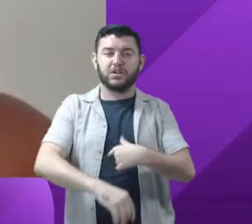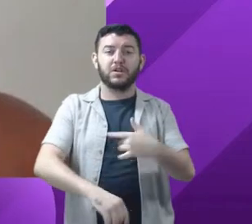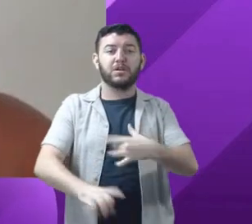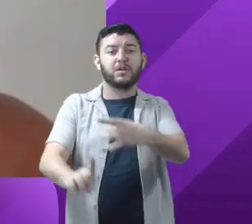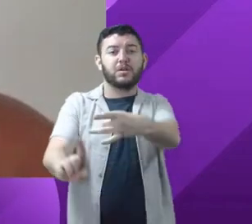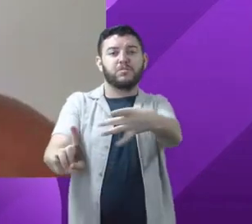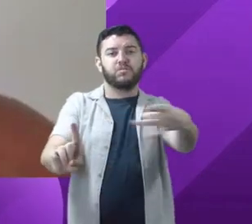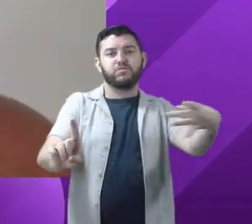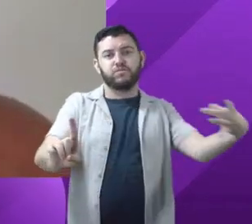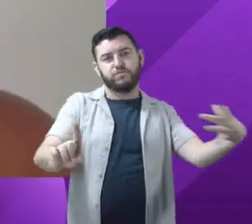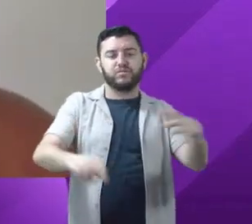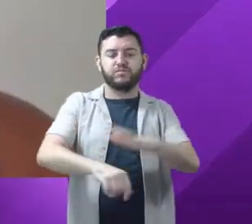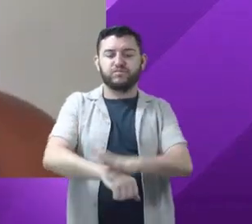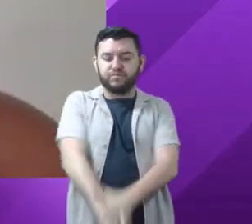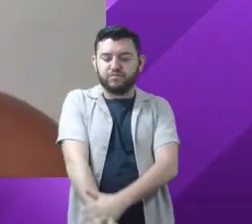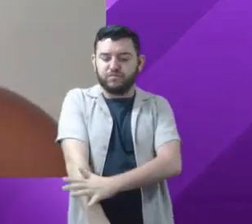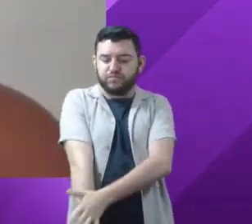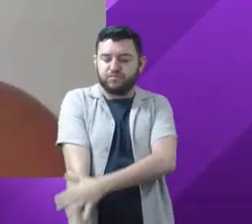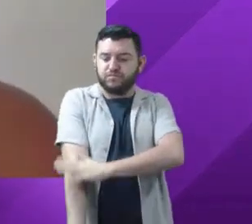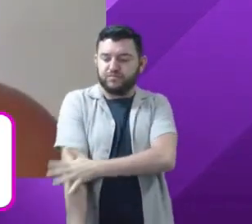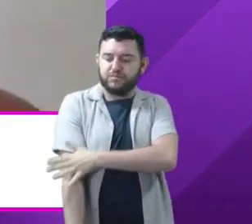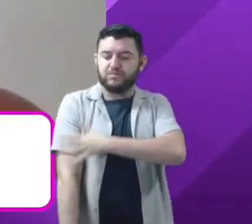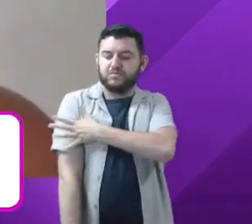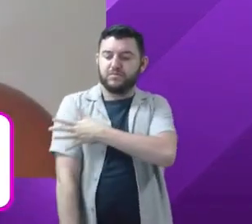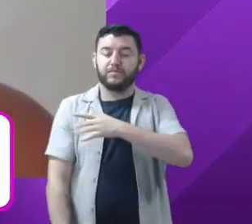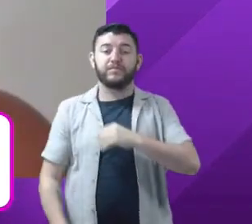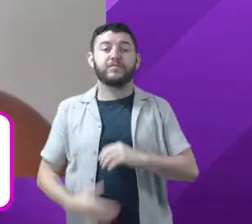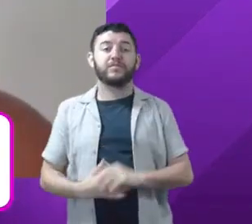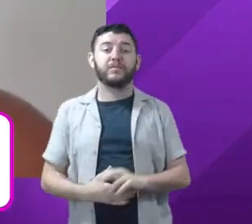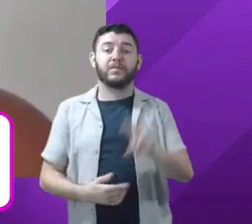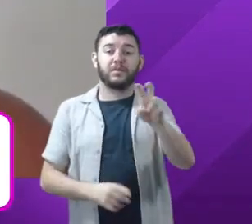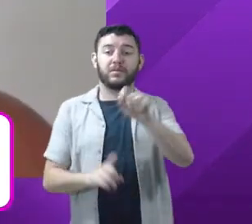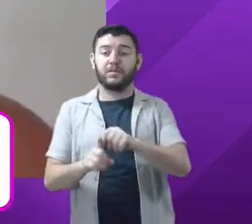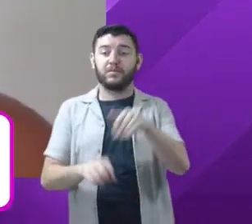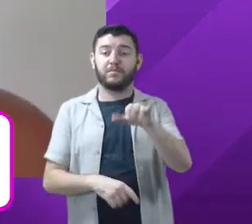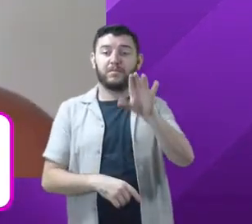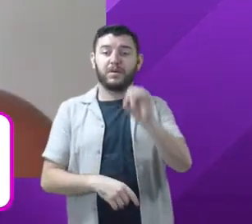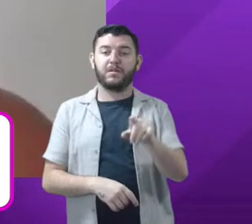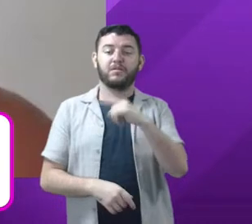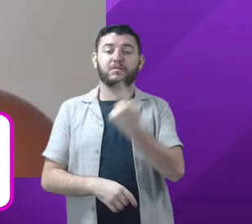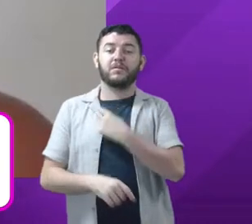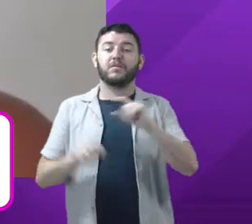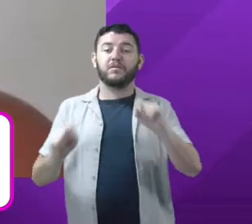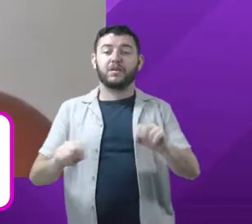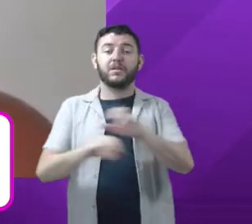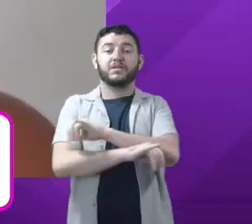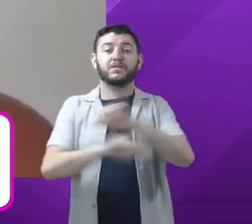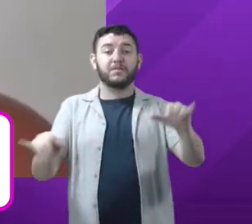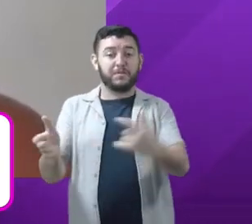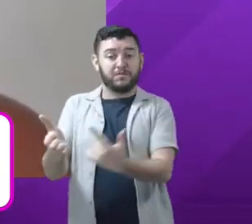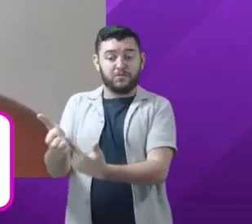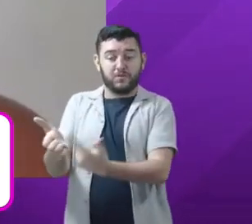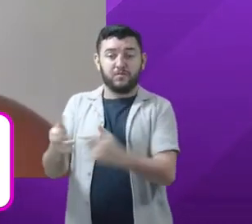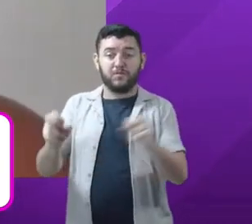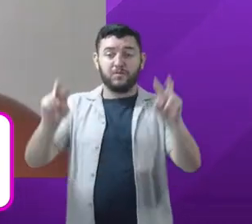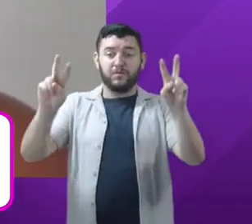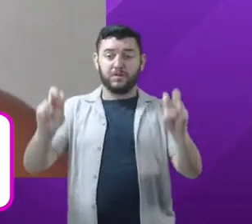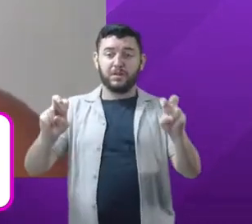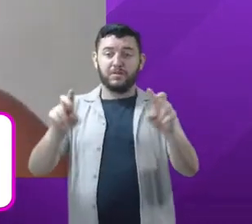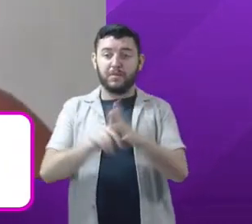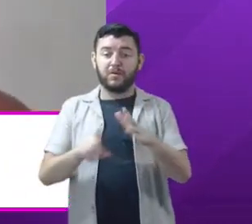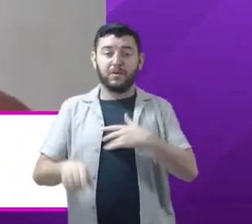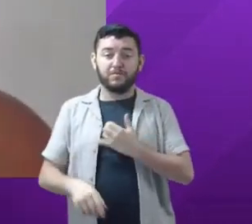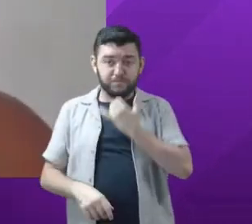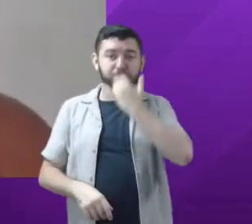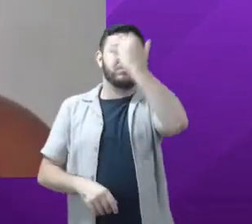lançamento de um livro, né, chamado Colapso Mineral em Maceió, o Desastre da Braskem e o Apagamento das Violações, né?